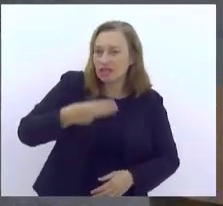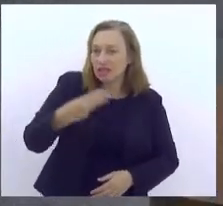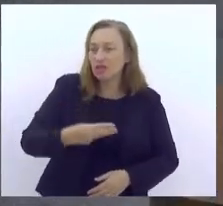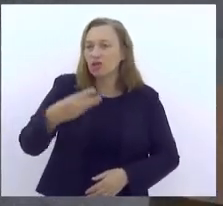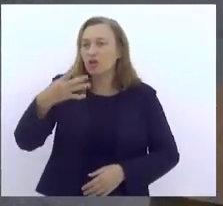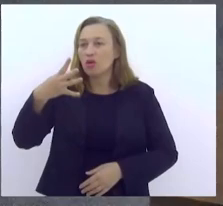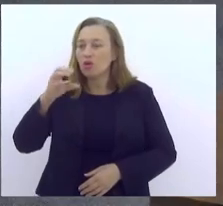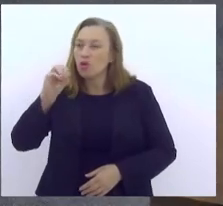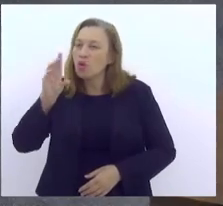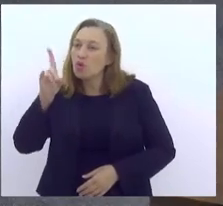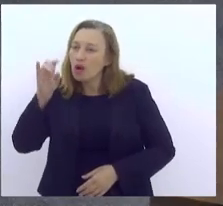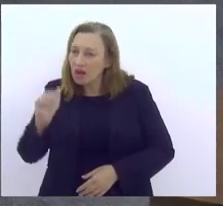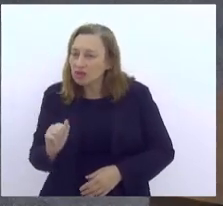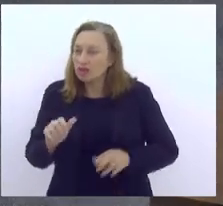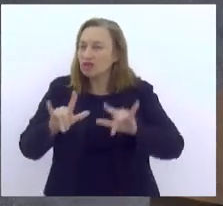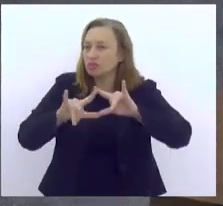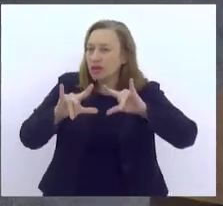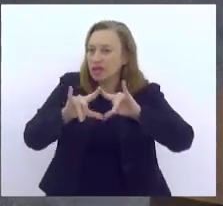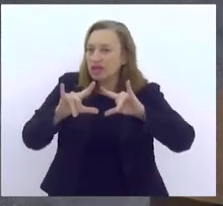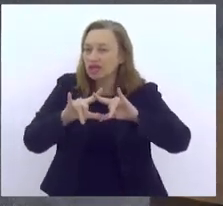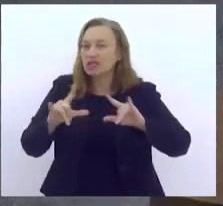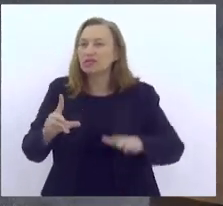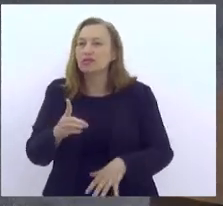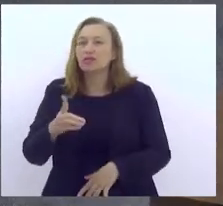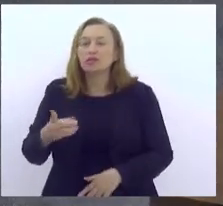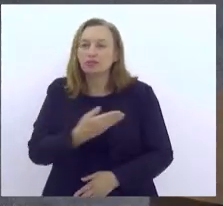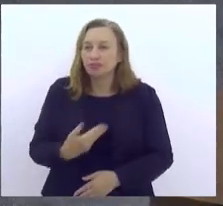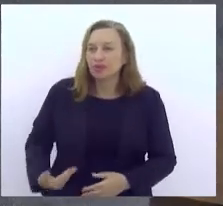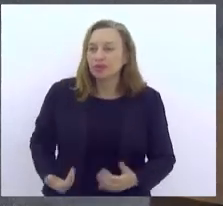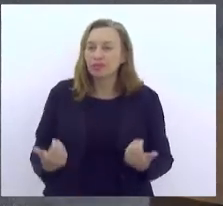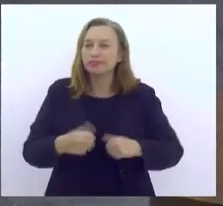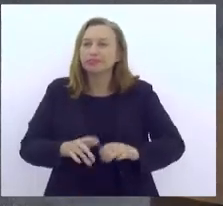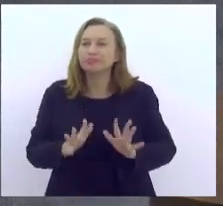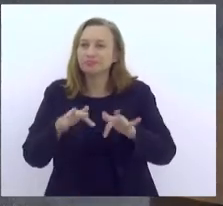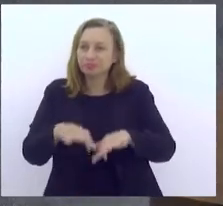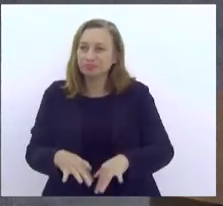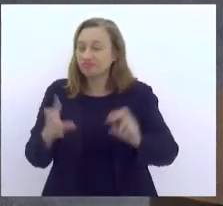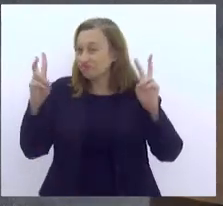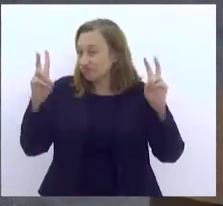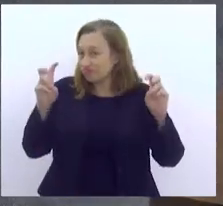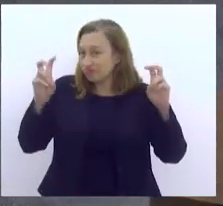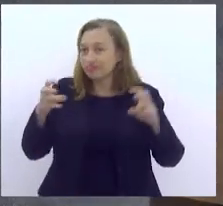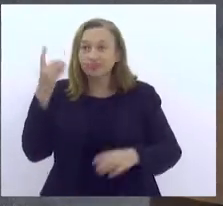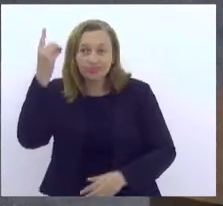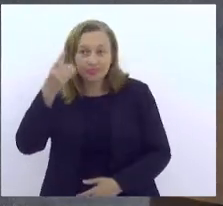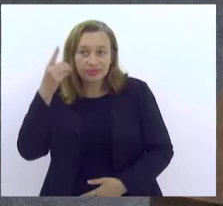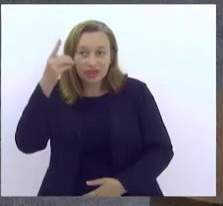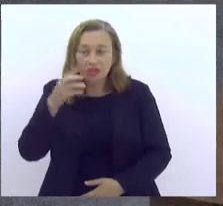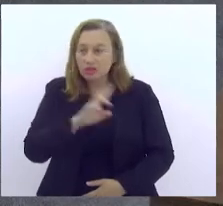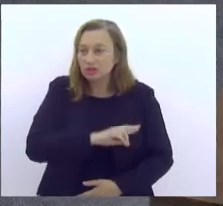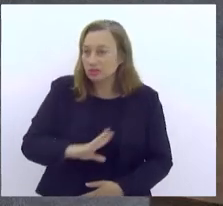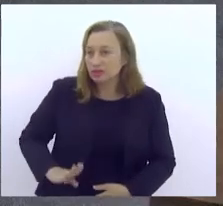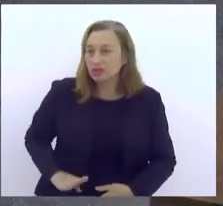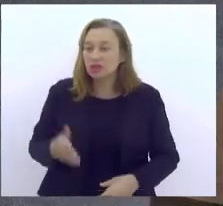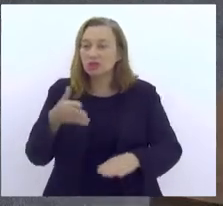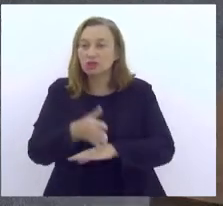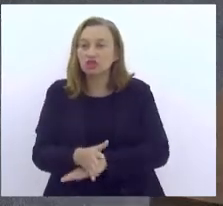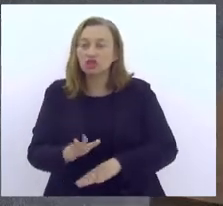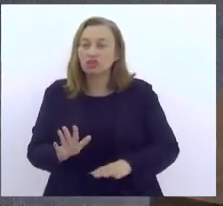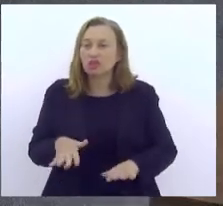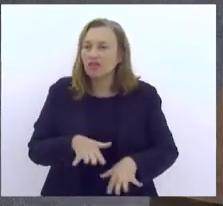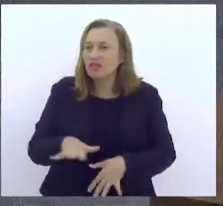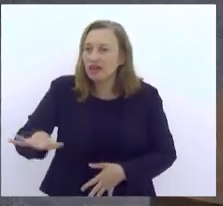facção das milícias. É isso que o governador tem que ter. Aí, para encerrar essa questão, deputado Barcelar, quando eu chego na